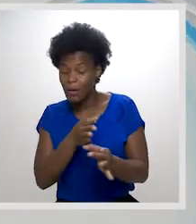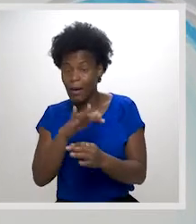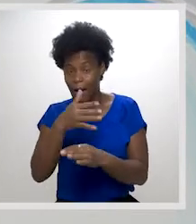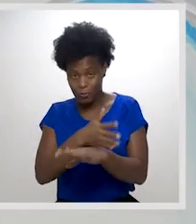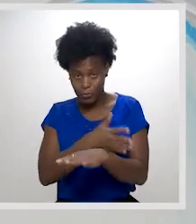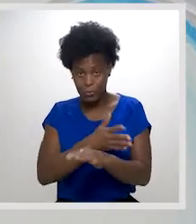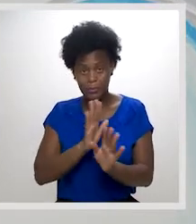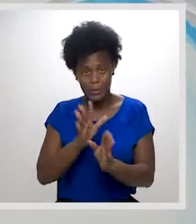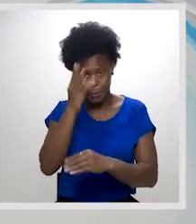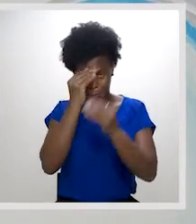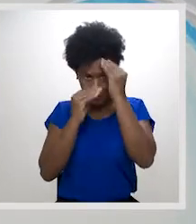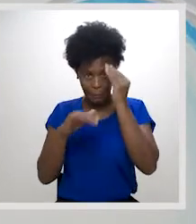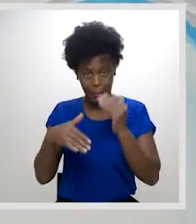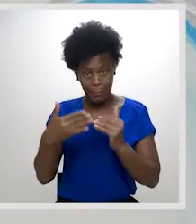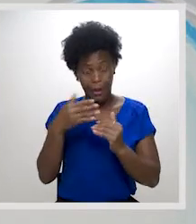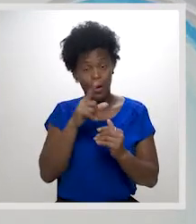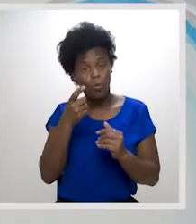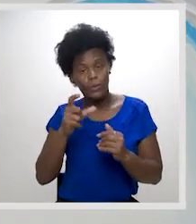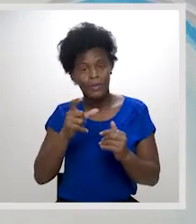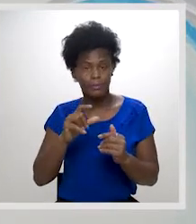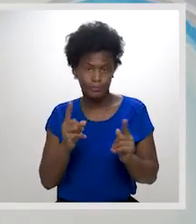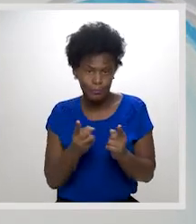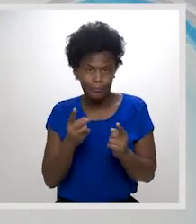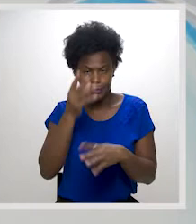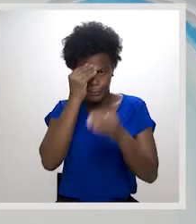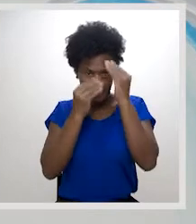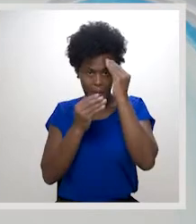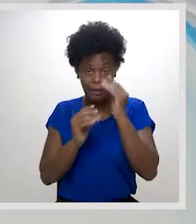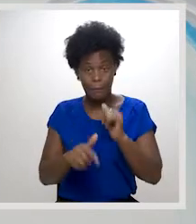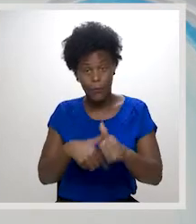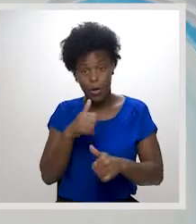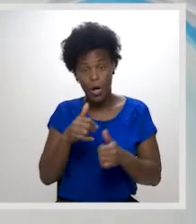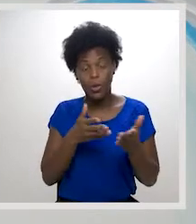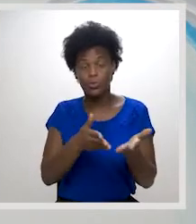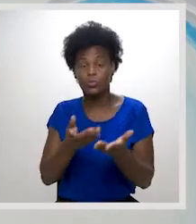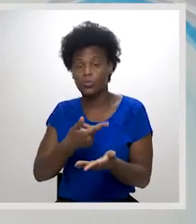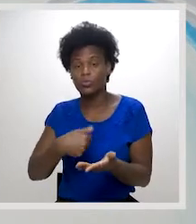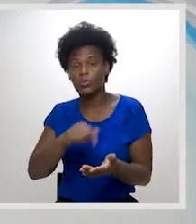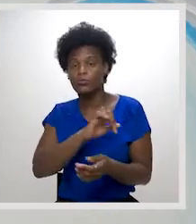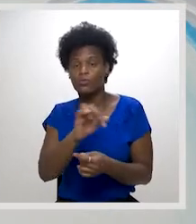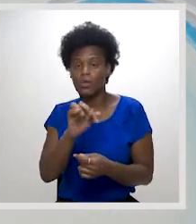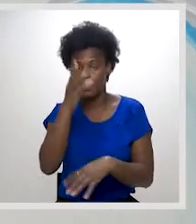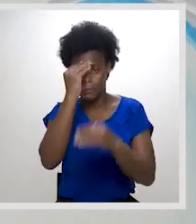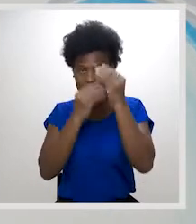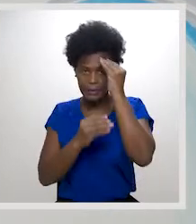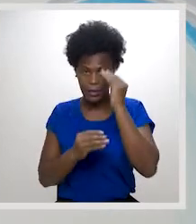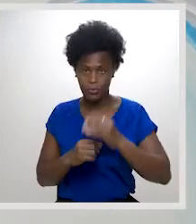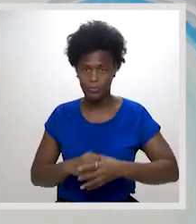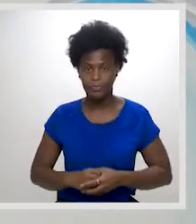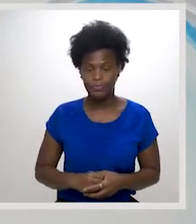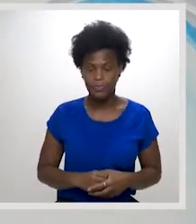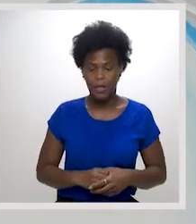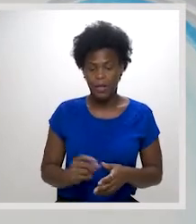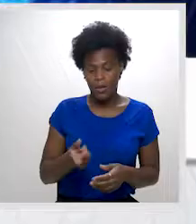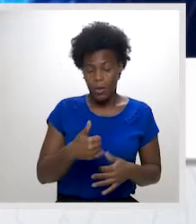temos que aprender, em primeiro lugar, esses pequenos conceitos, que irá vos ajudar nas vossas